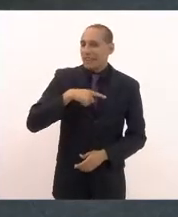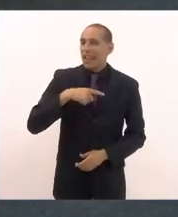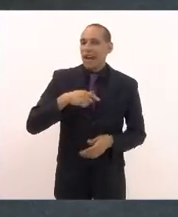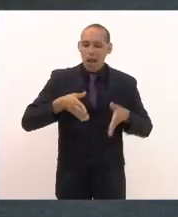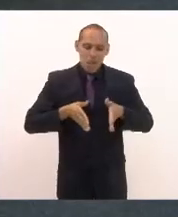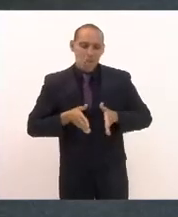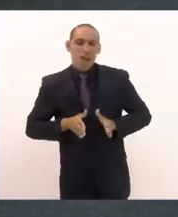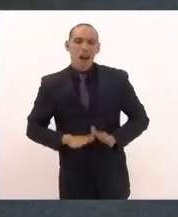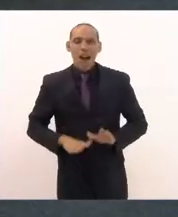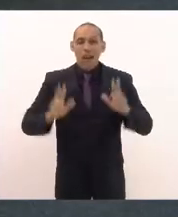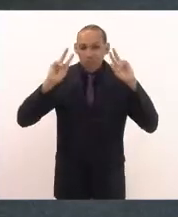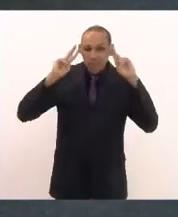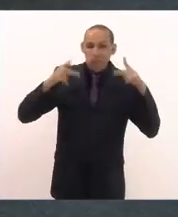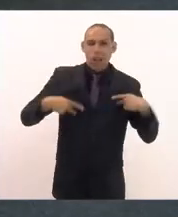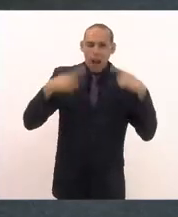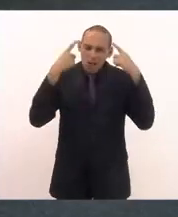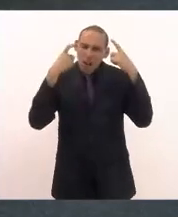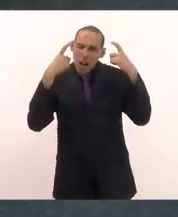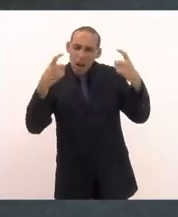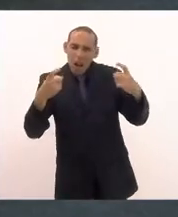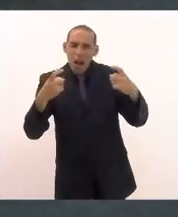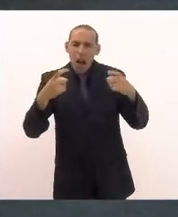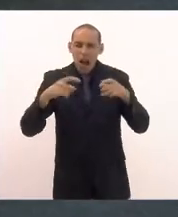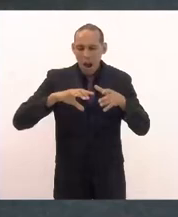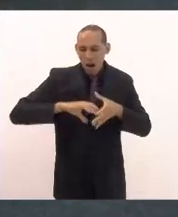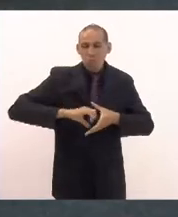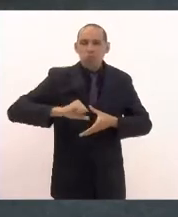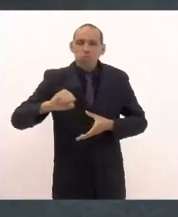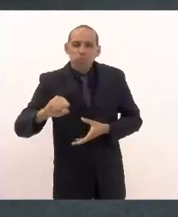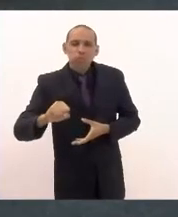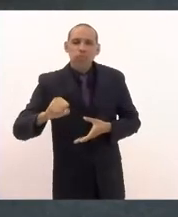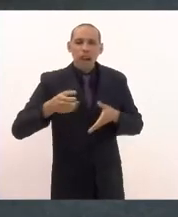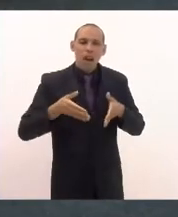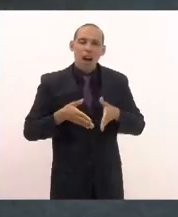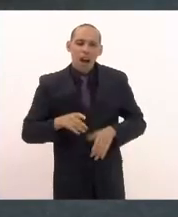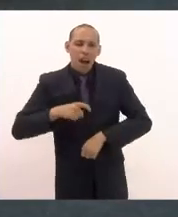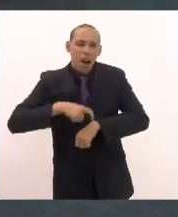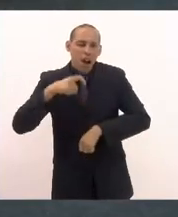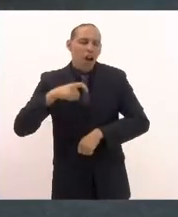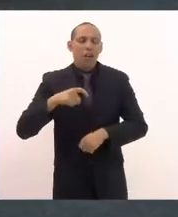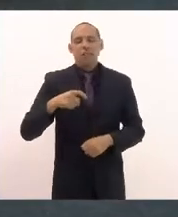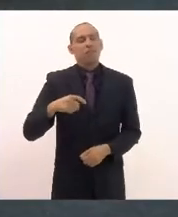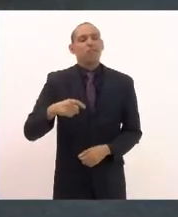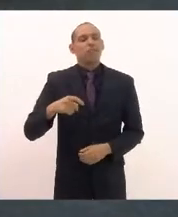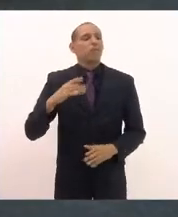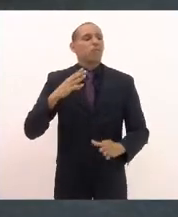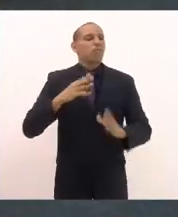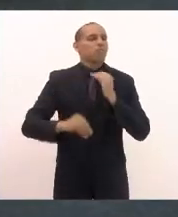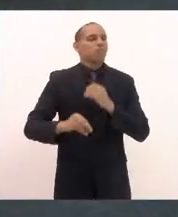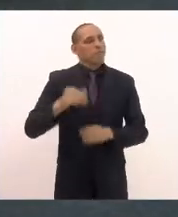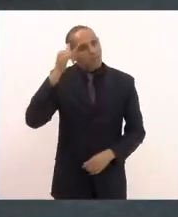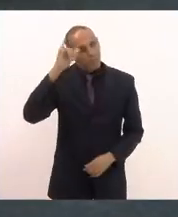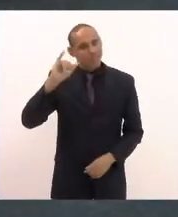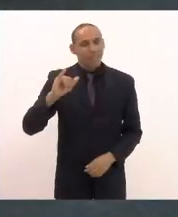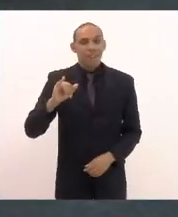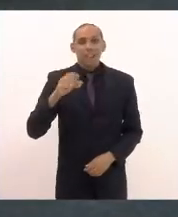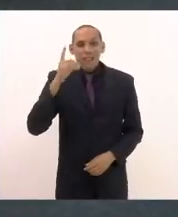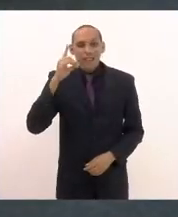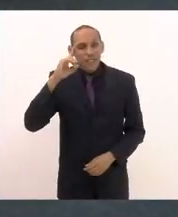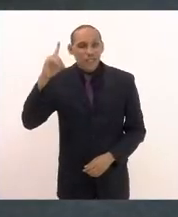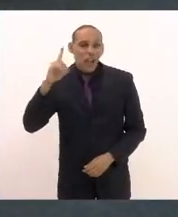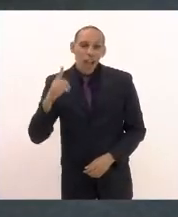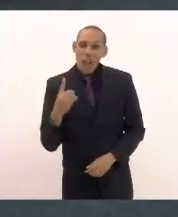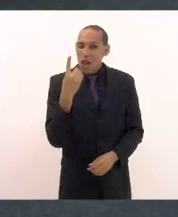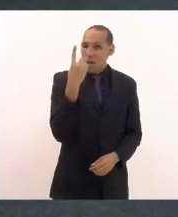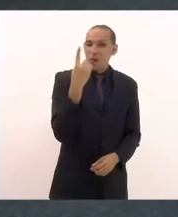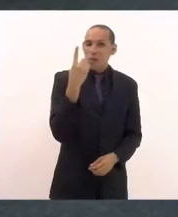fugindo dessa lógica de violência obstétrica. Então, só para que a gente possa ressaltar que um só dia, infelizmente, não